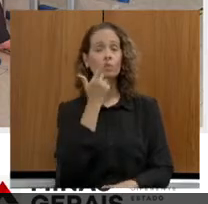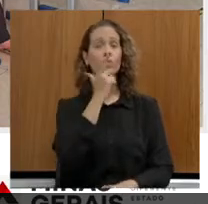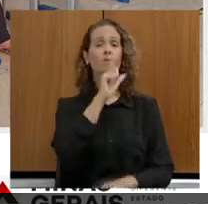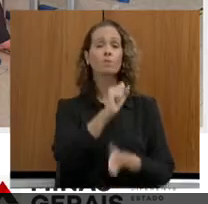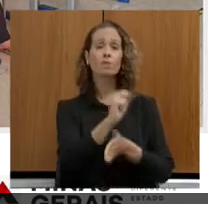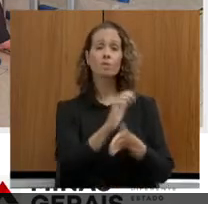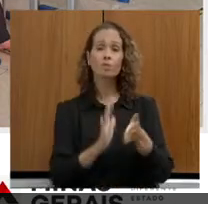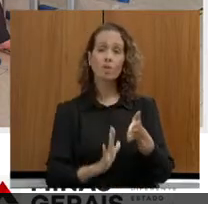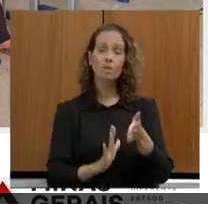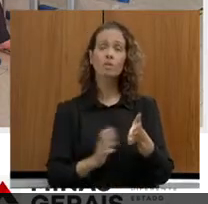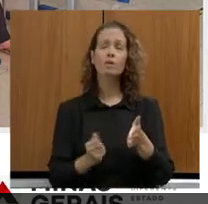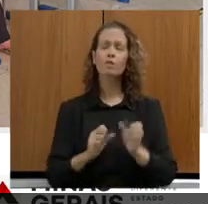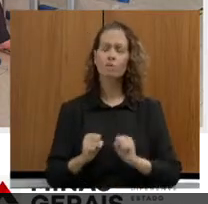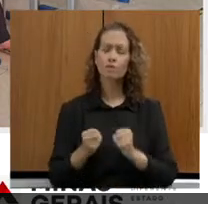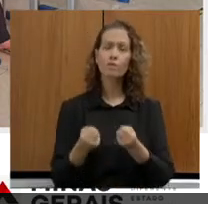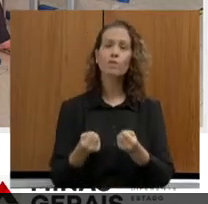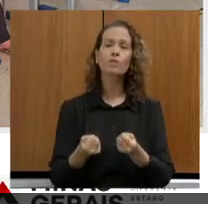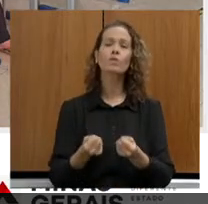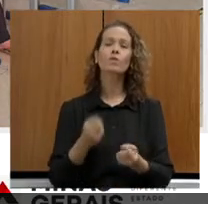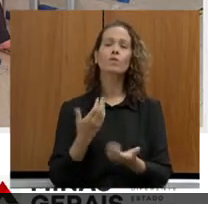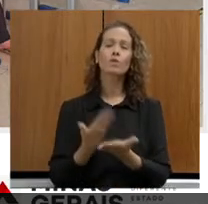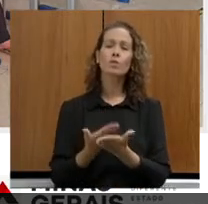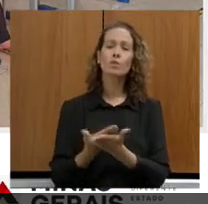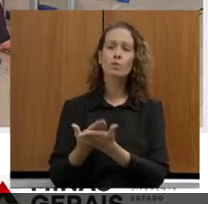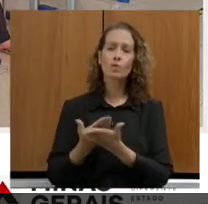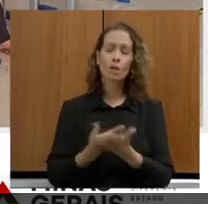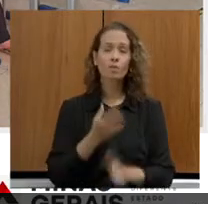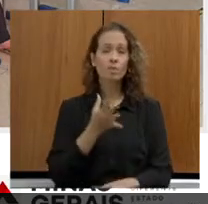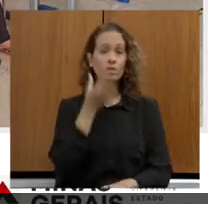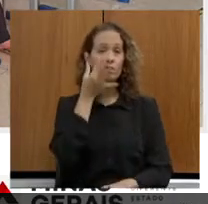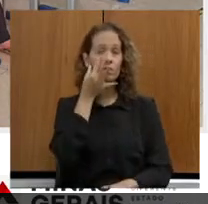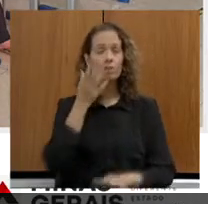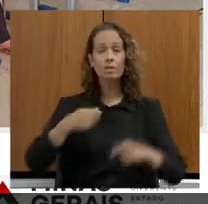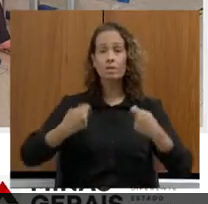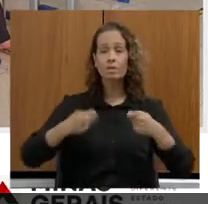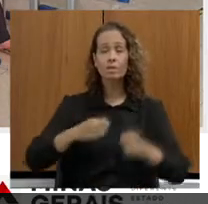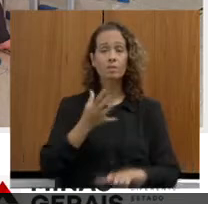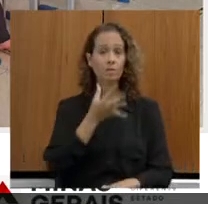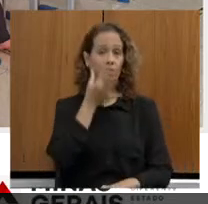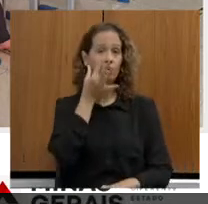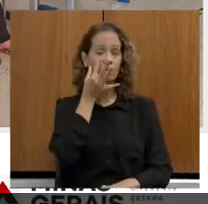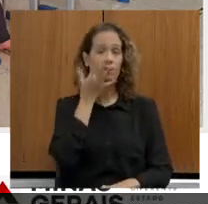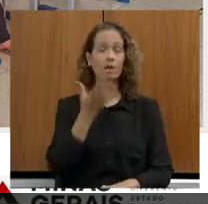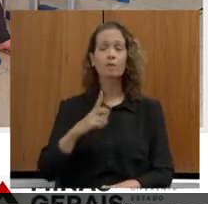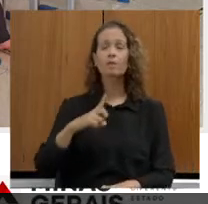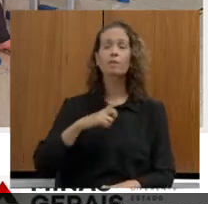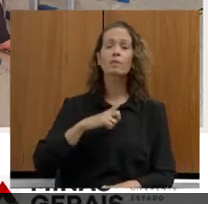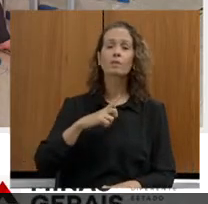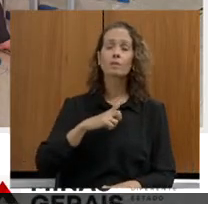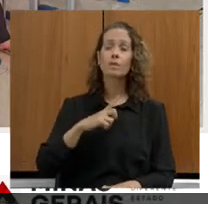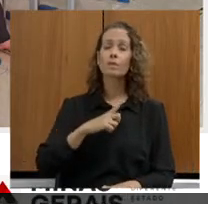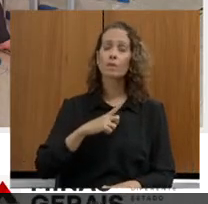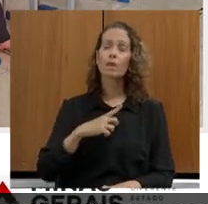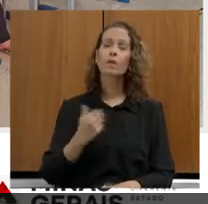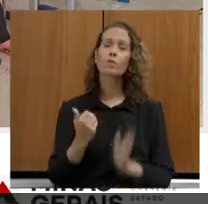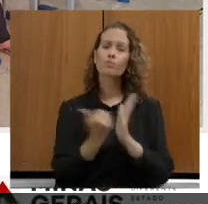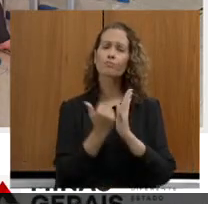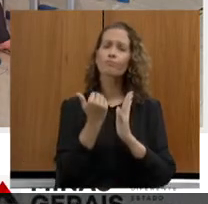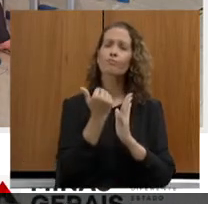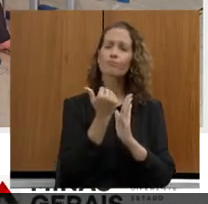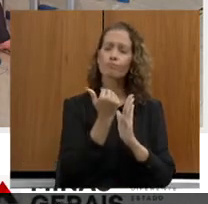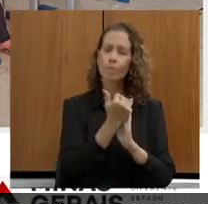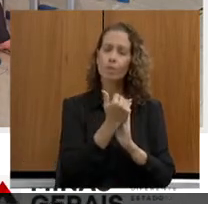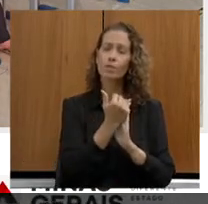as atividades de reforço escolar presenciais né é necessariamente presenciais temos um aumento muito